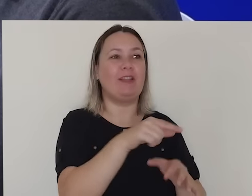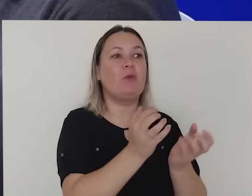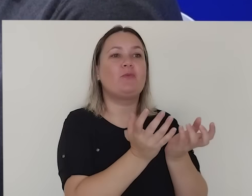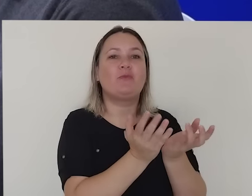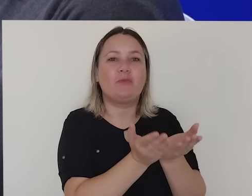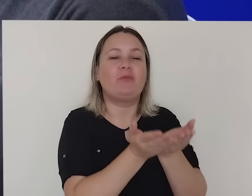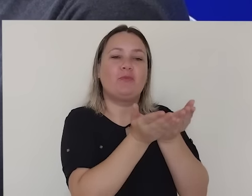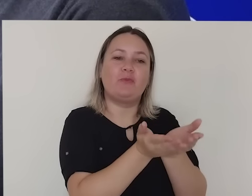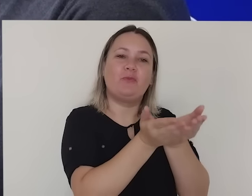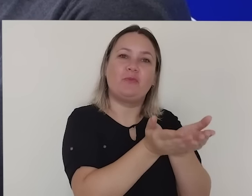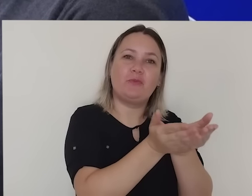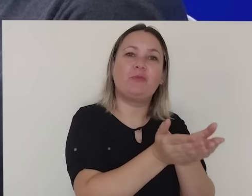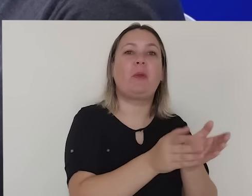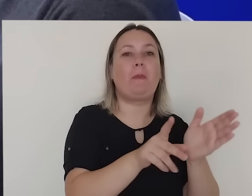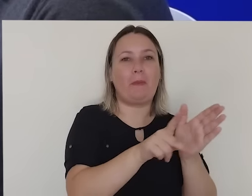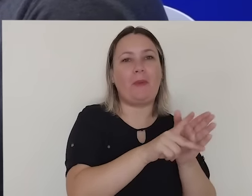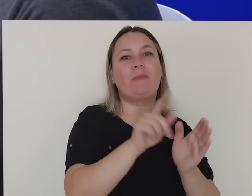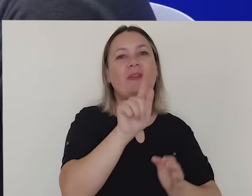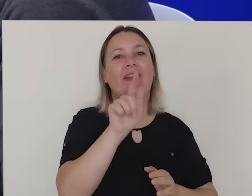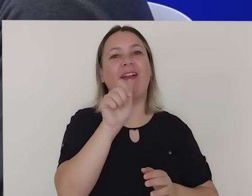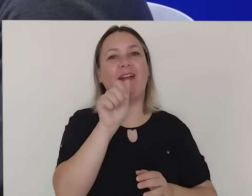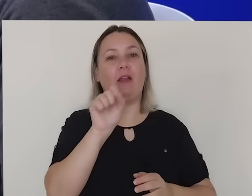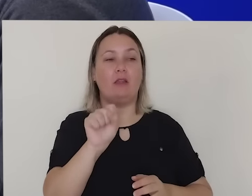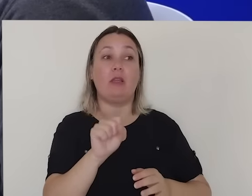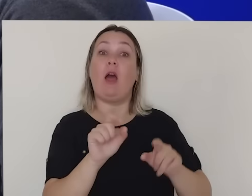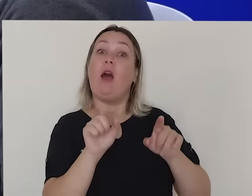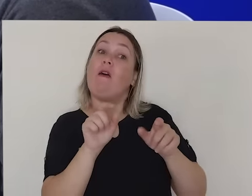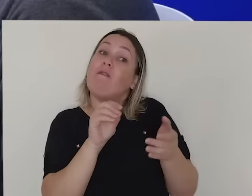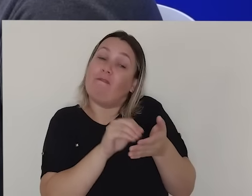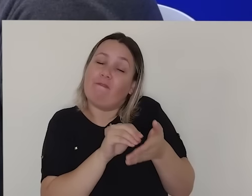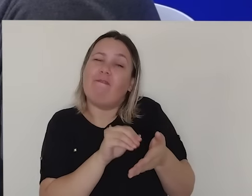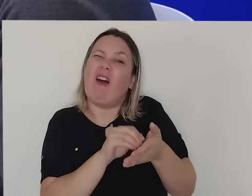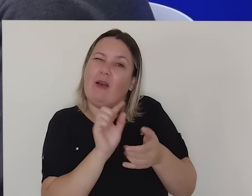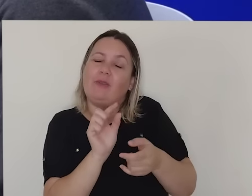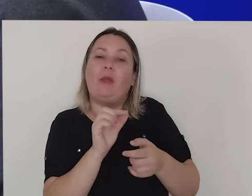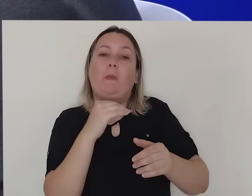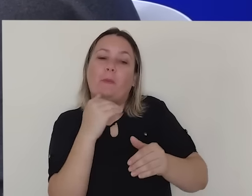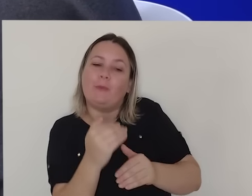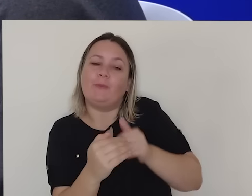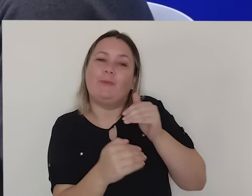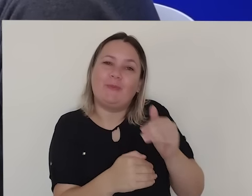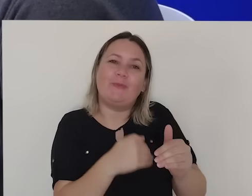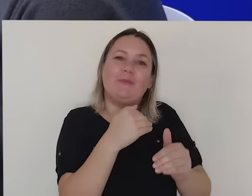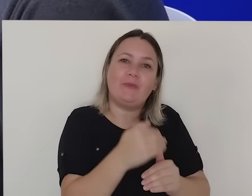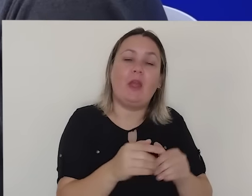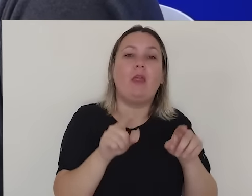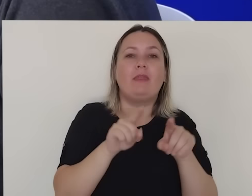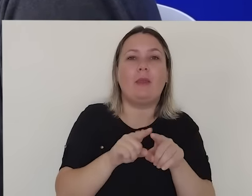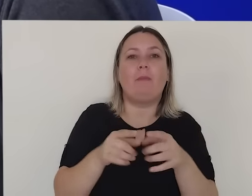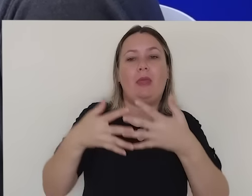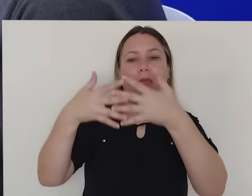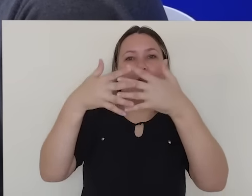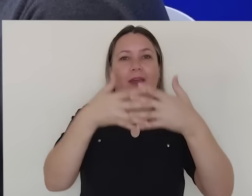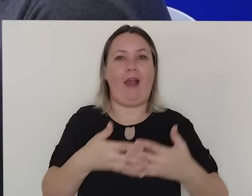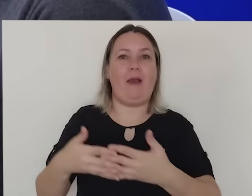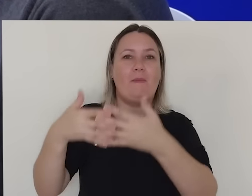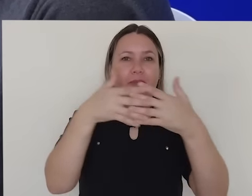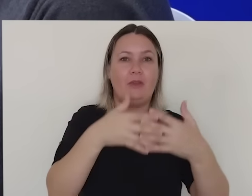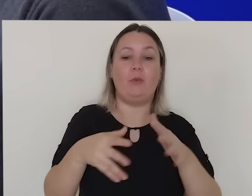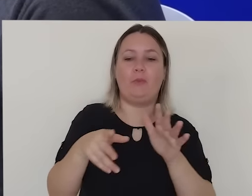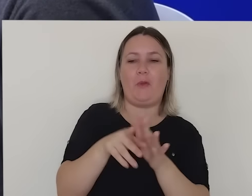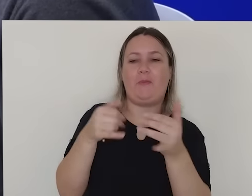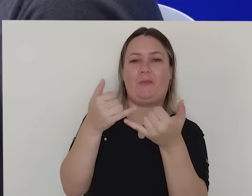navios movidos é gás claro que ainda é um processo de melhoria né a gente tem caminhões elétricos que são usados pelo pelo grupo mas